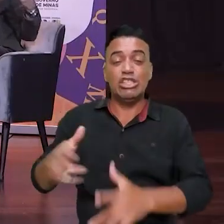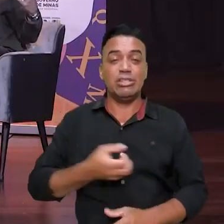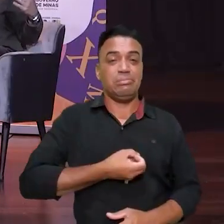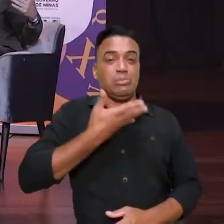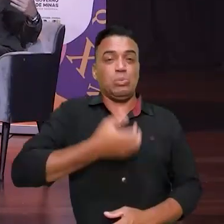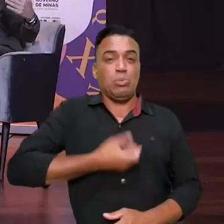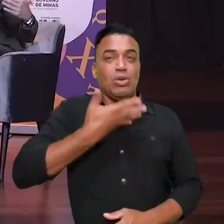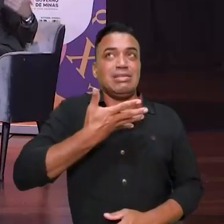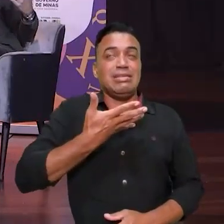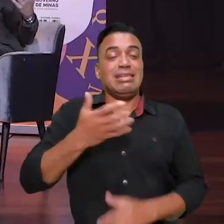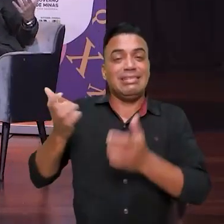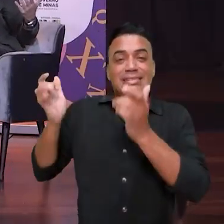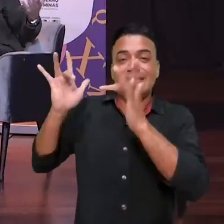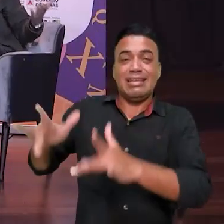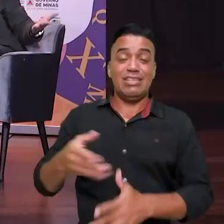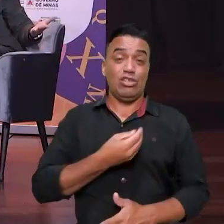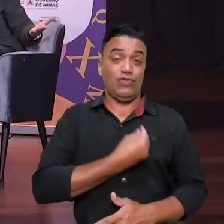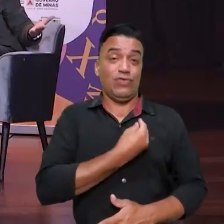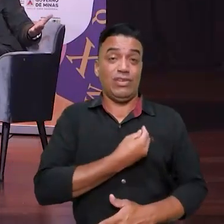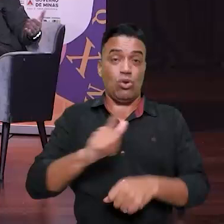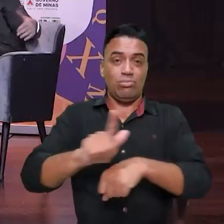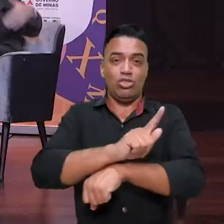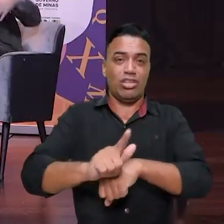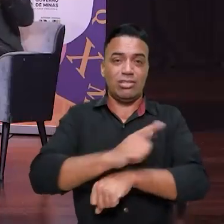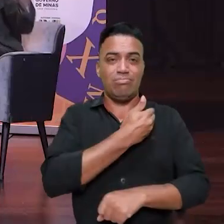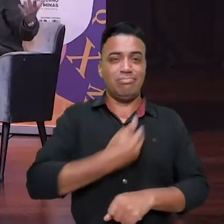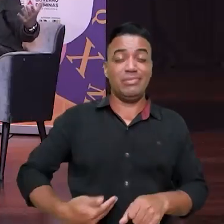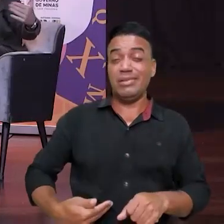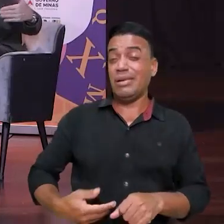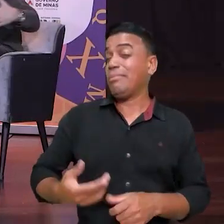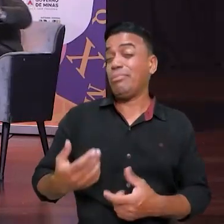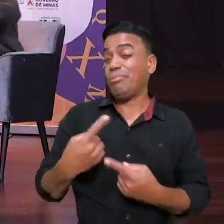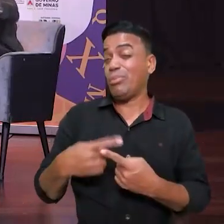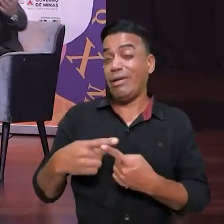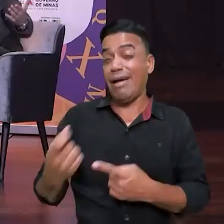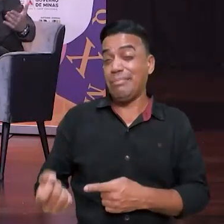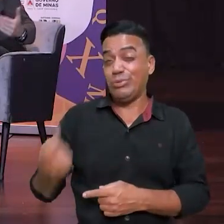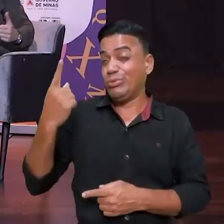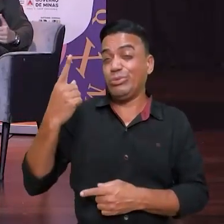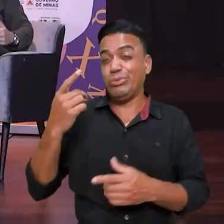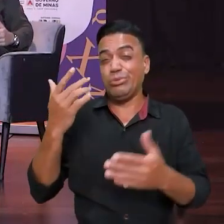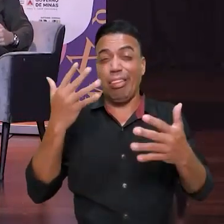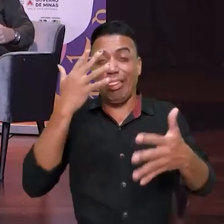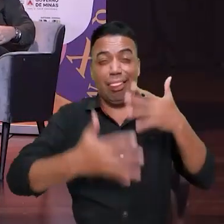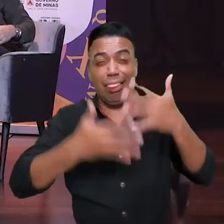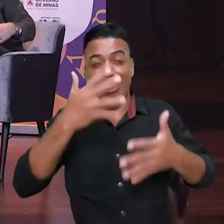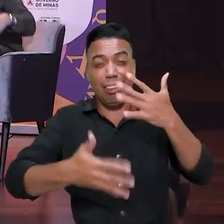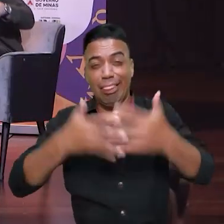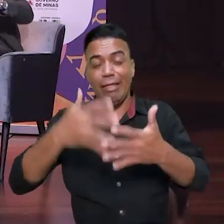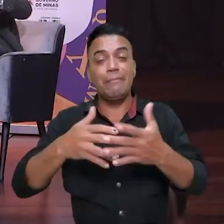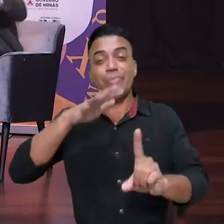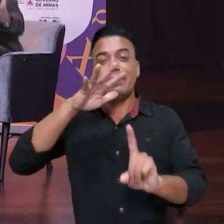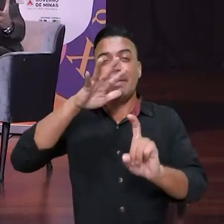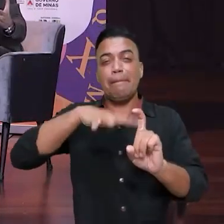da vida como gestor público, tamanho absurdo, né? Que tropeçamos por diversas vezes. O